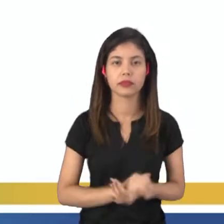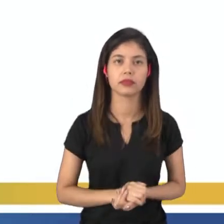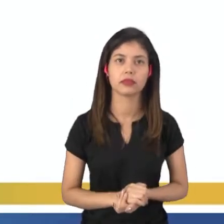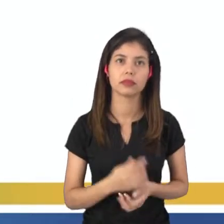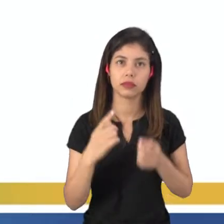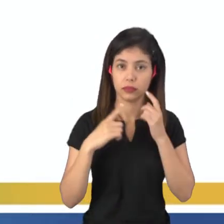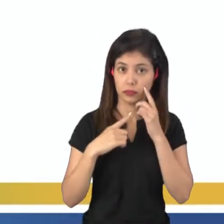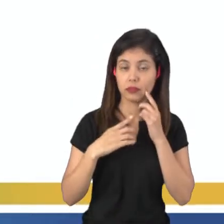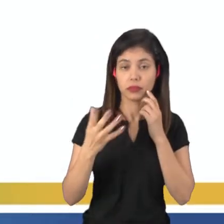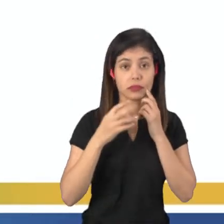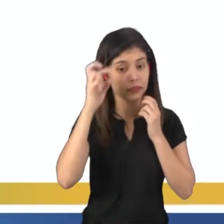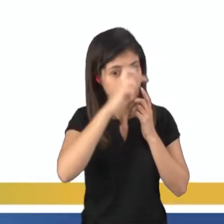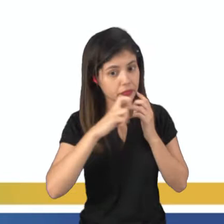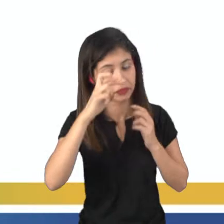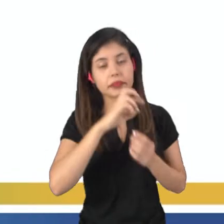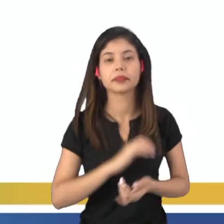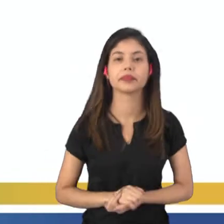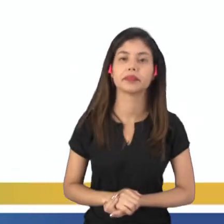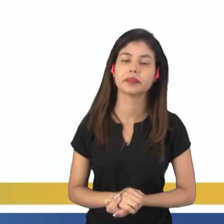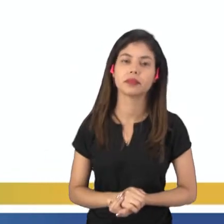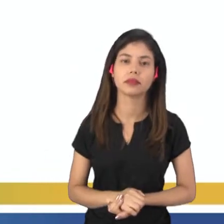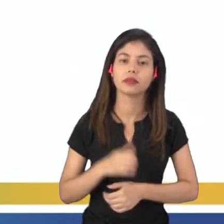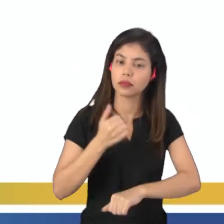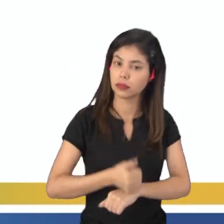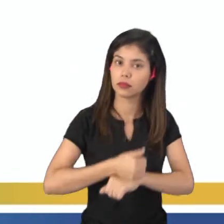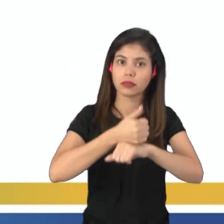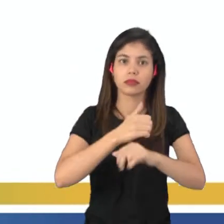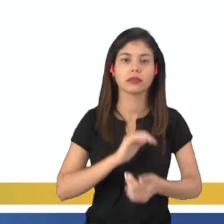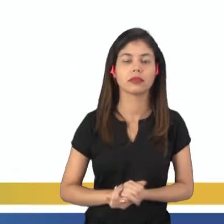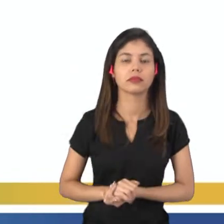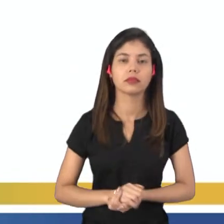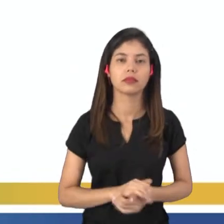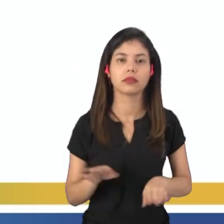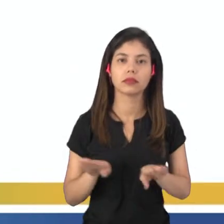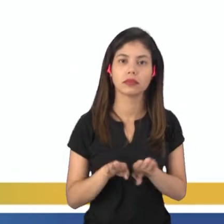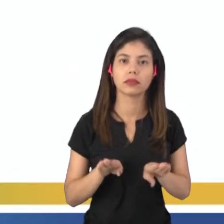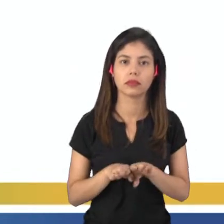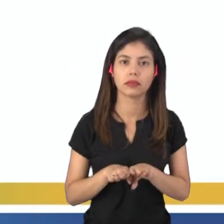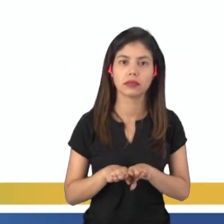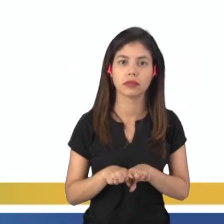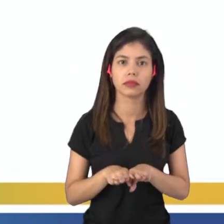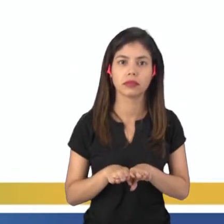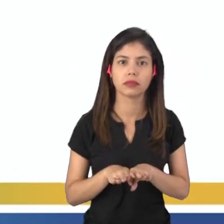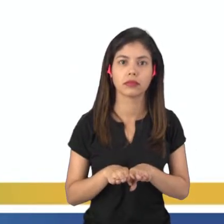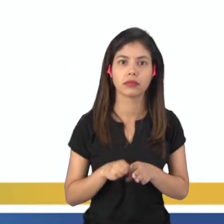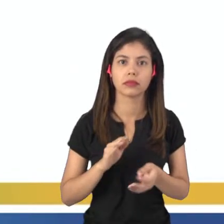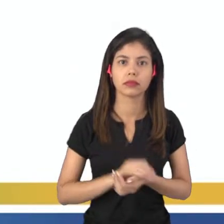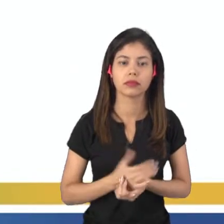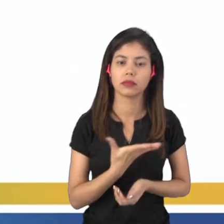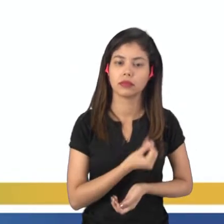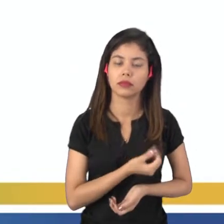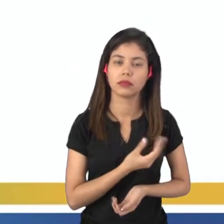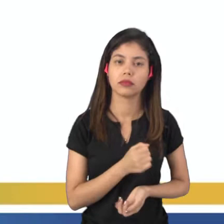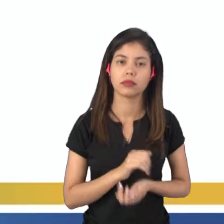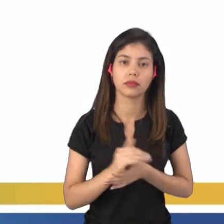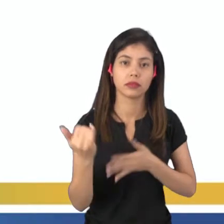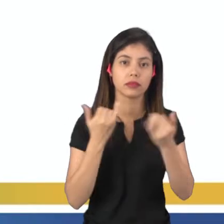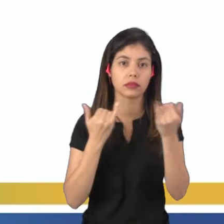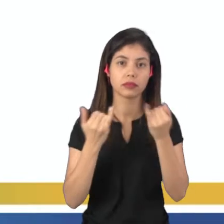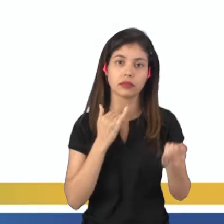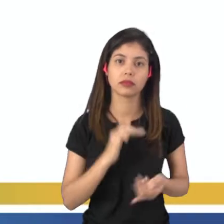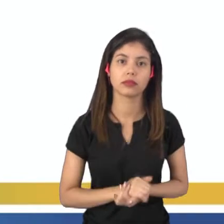aí que nós queremos analisar, né, as qualitativas, e no eixo Y vai aparecer aí os números, né, as